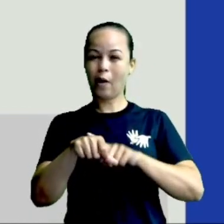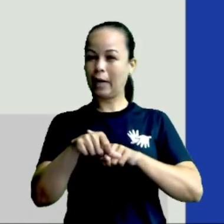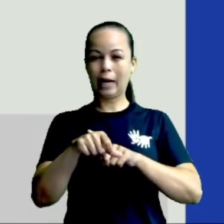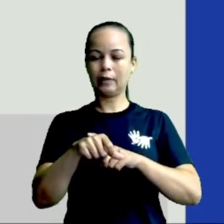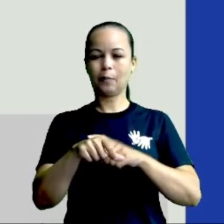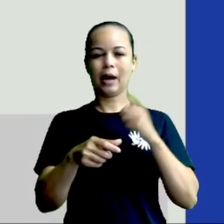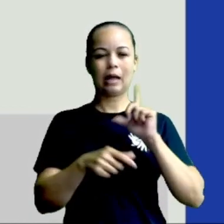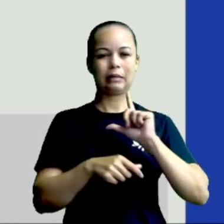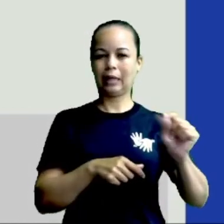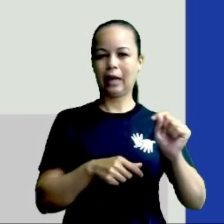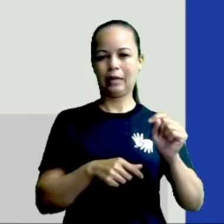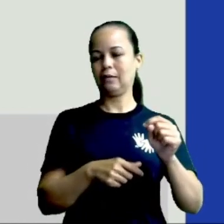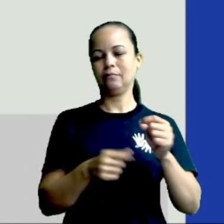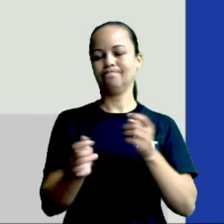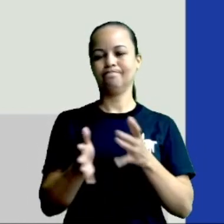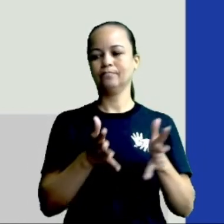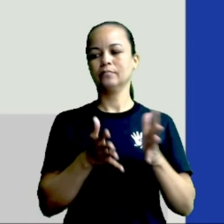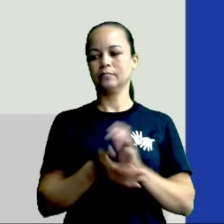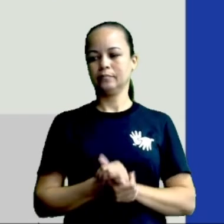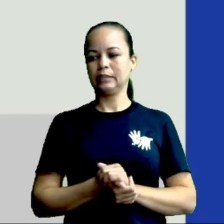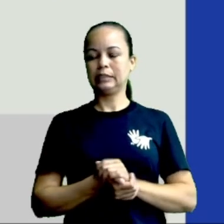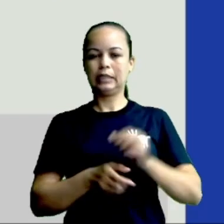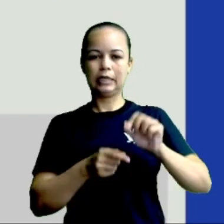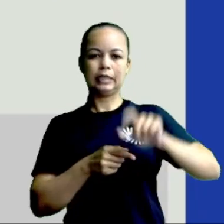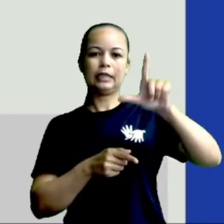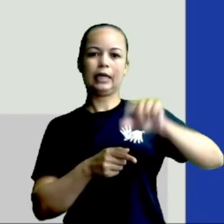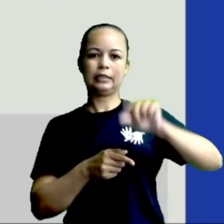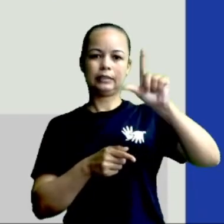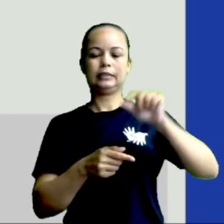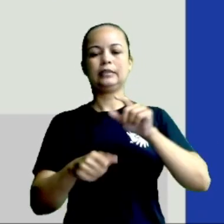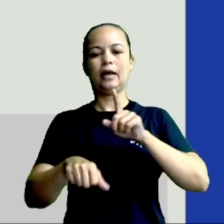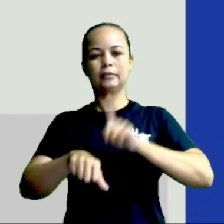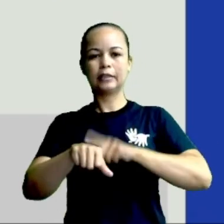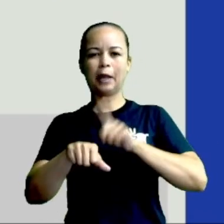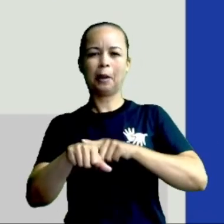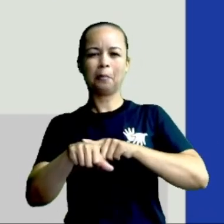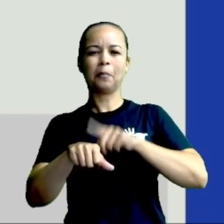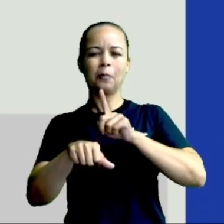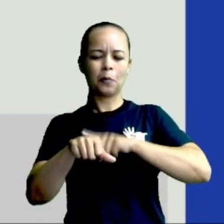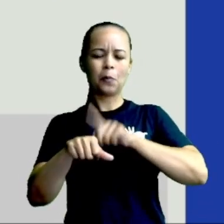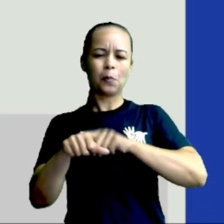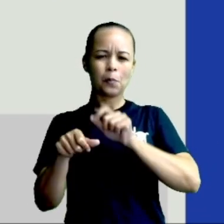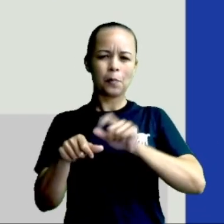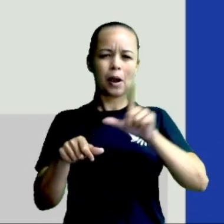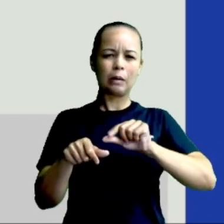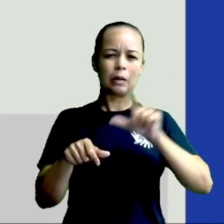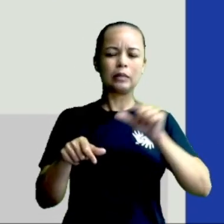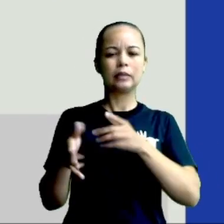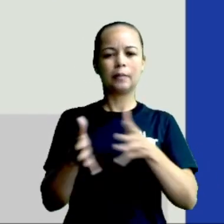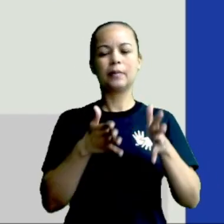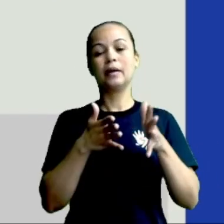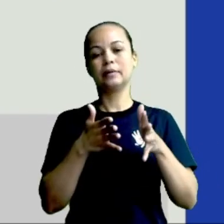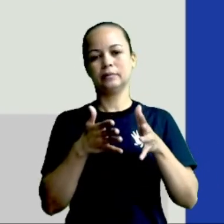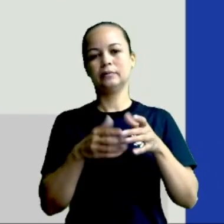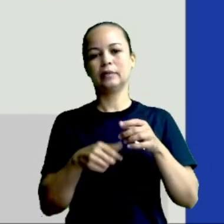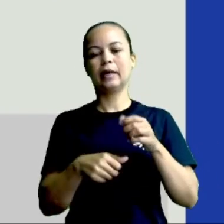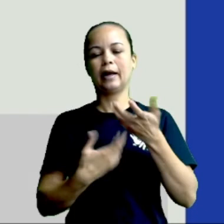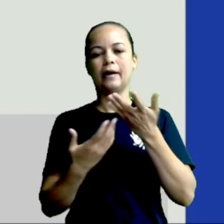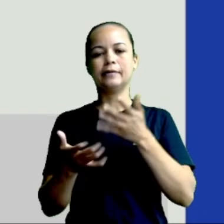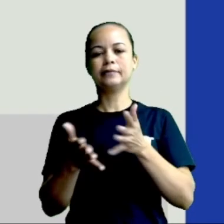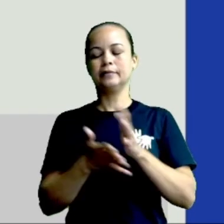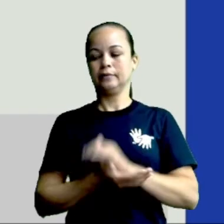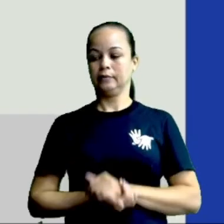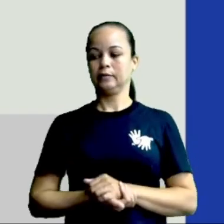aí, isso, advérbio de intensidade, está muito tarde. E também de tempo, porque utilizei ali a palavrinha tarde,